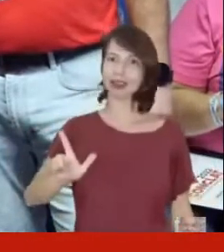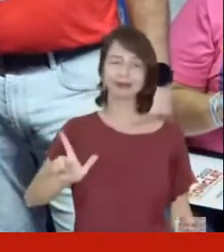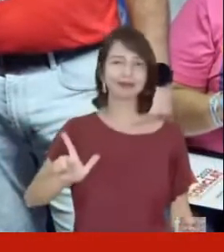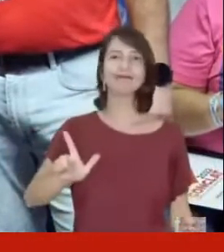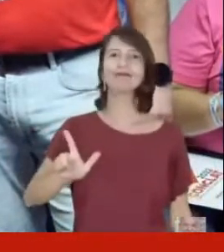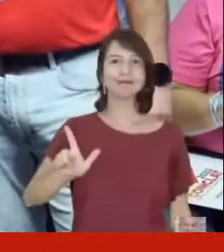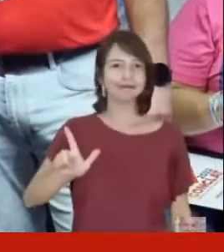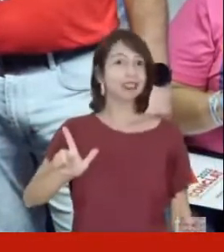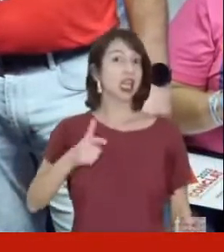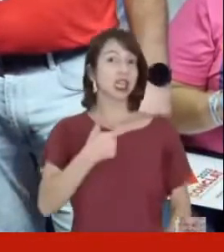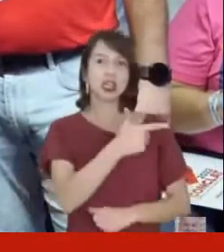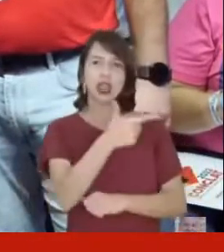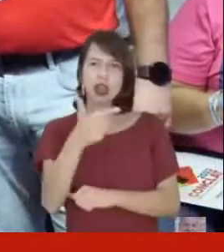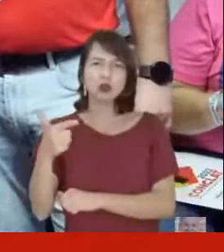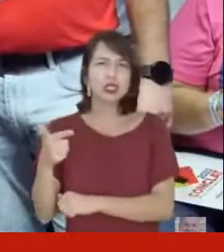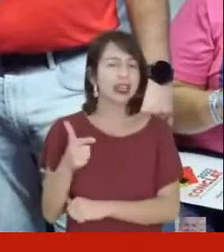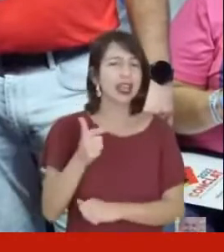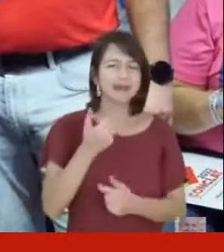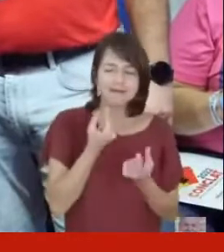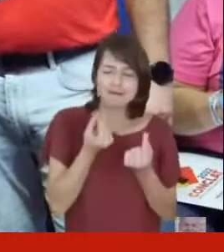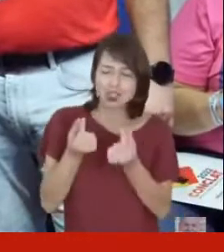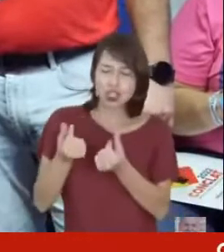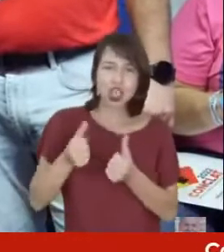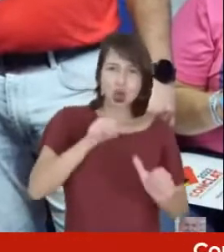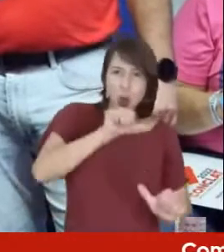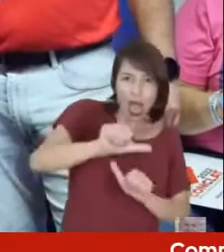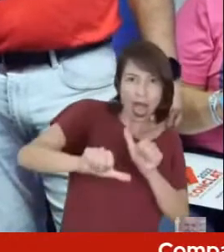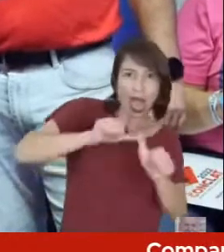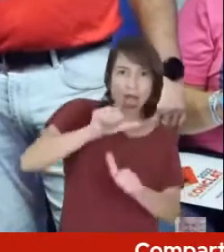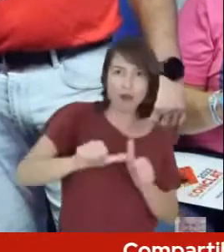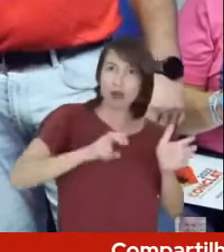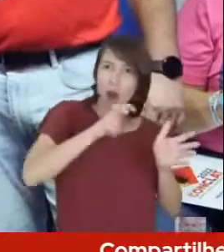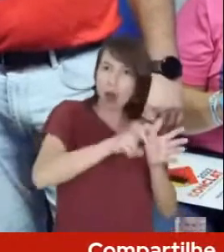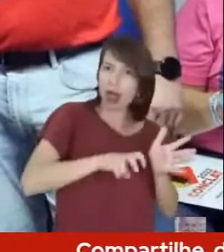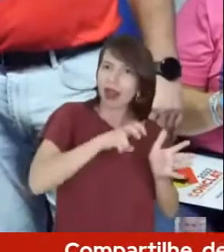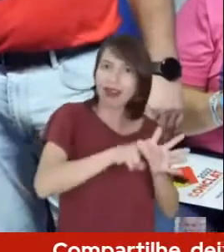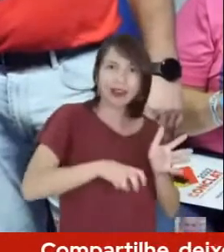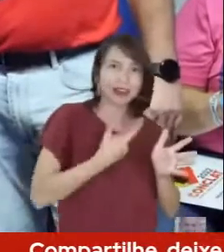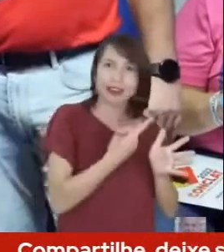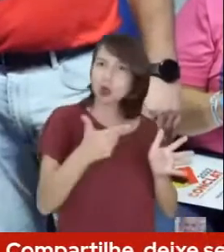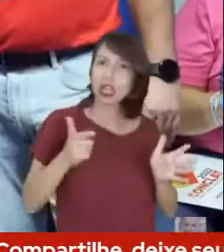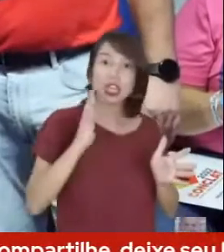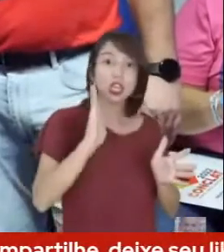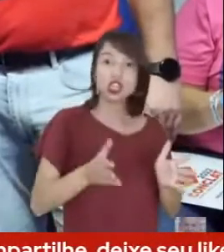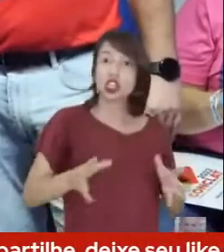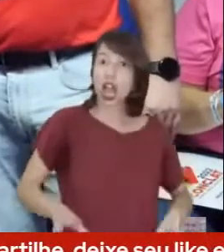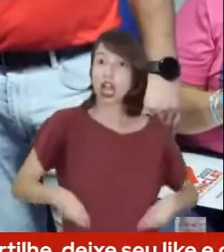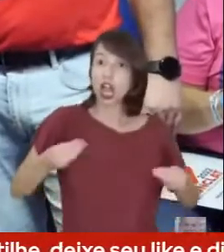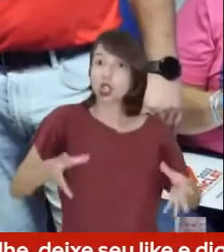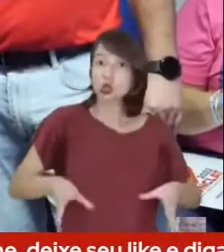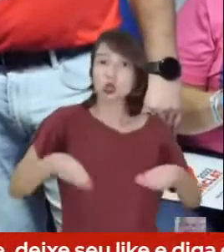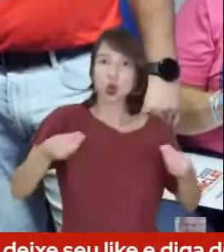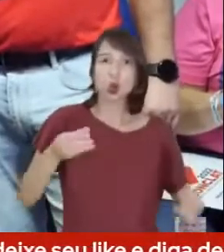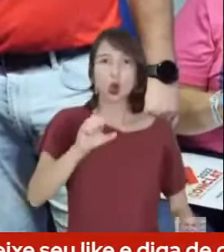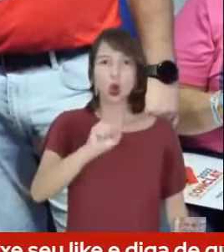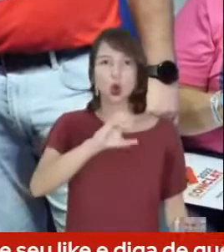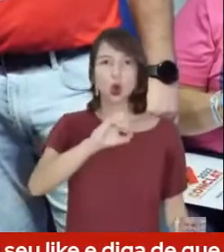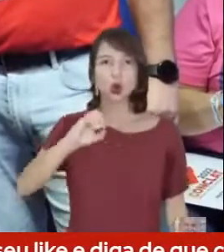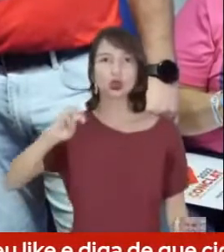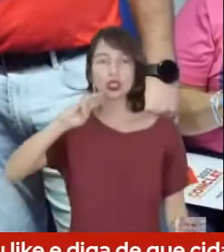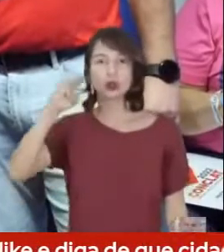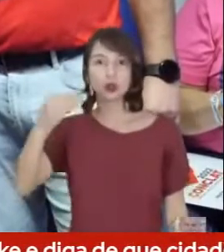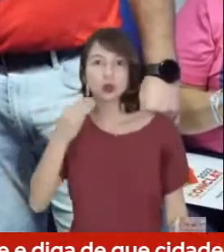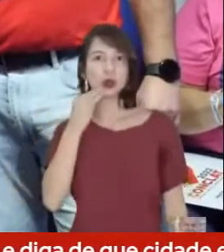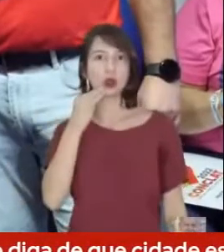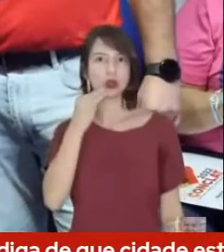foi 800 milhões, hoje são 2 milhões para a obtenção de terra, não tem. Habitação